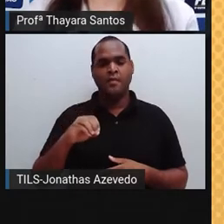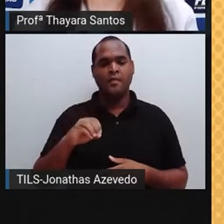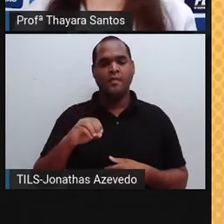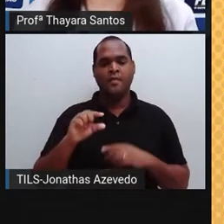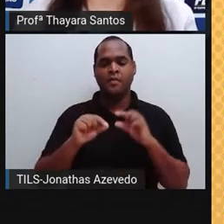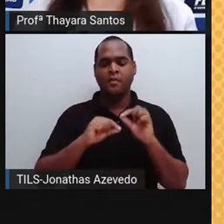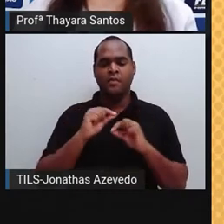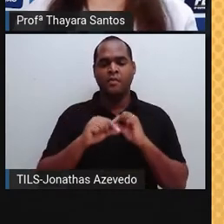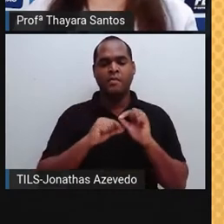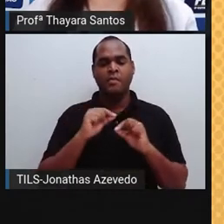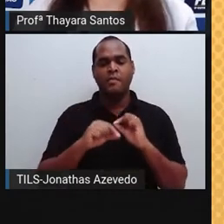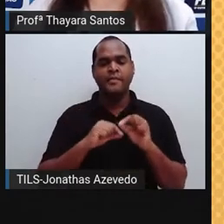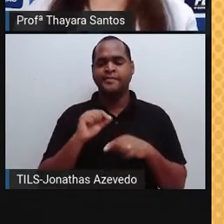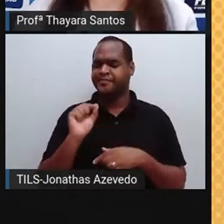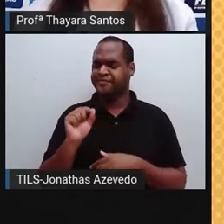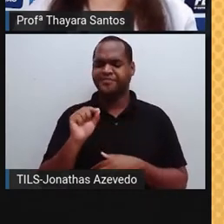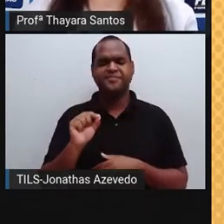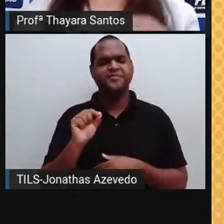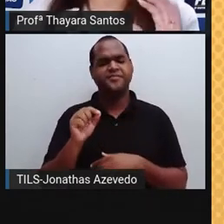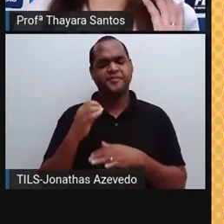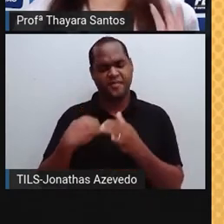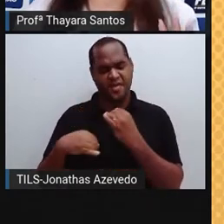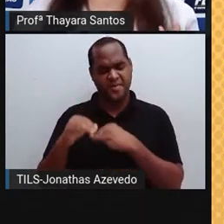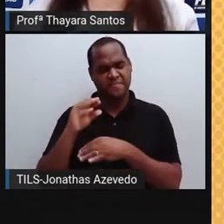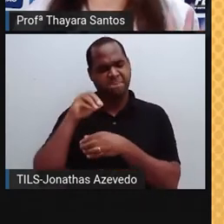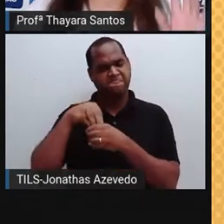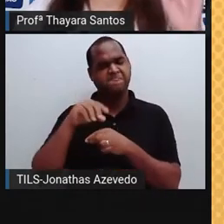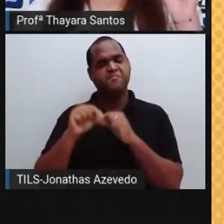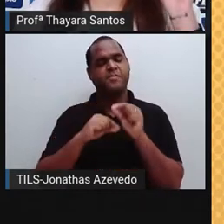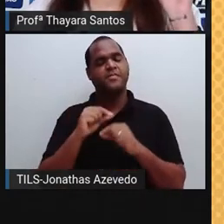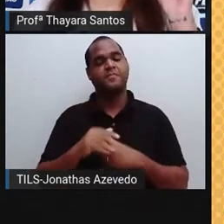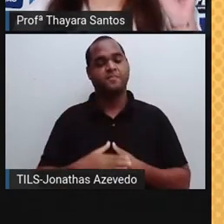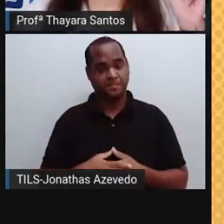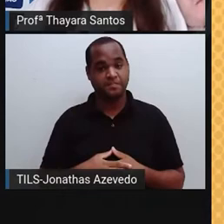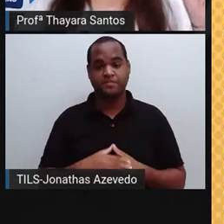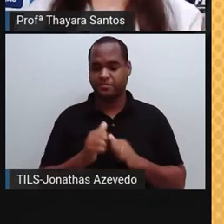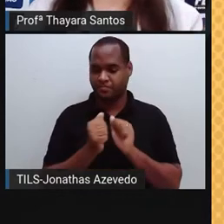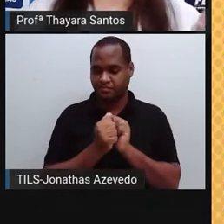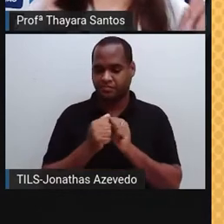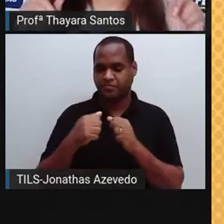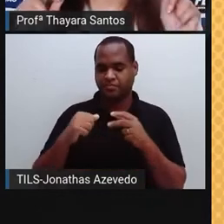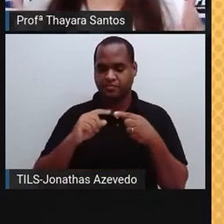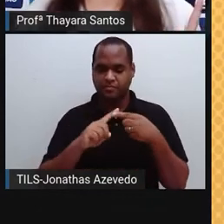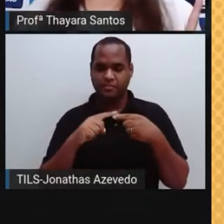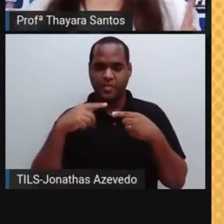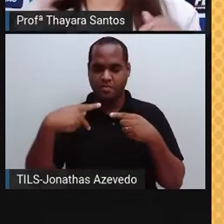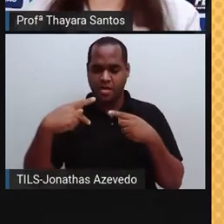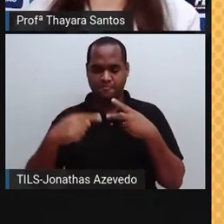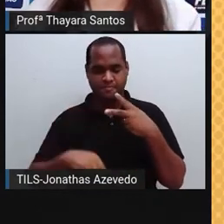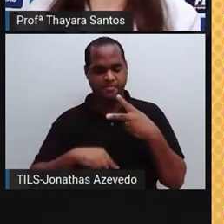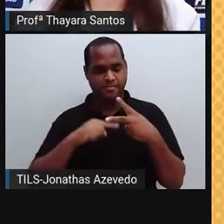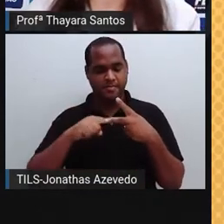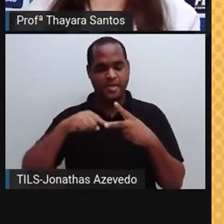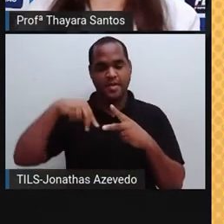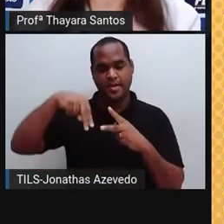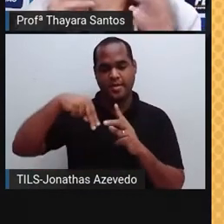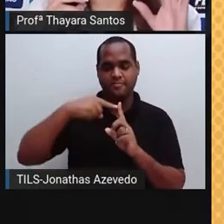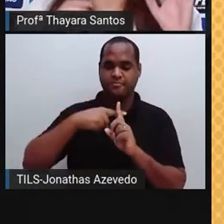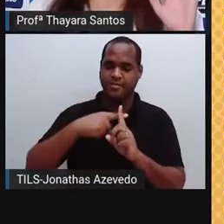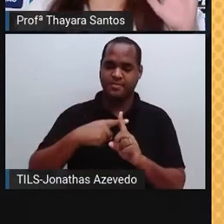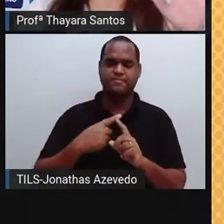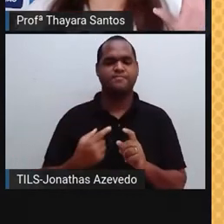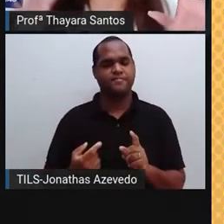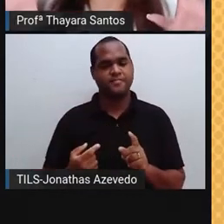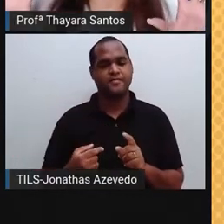massa atômica desse elemento químico? A massa atômica é a junção de prótons mais nêutrons daquele elemento. Então,